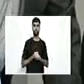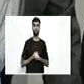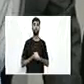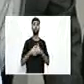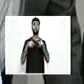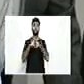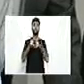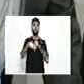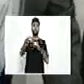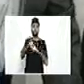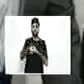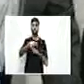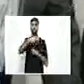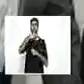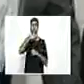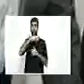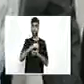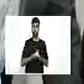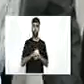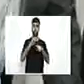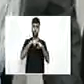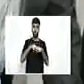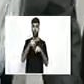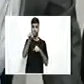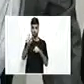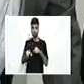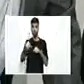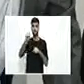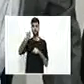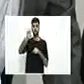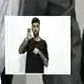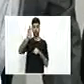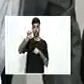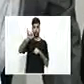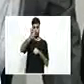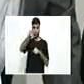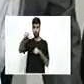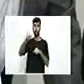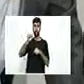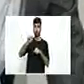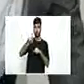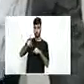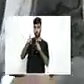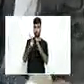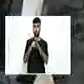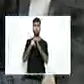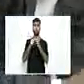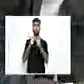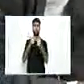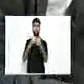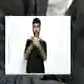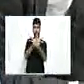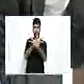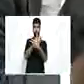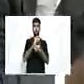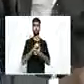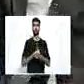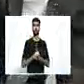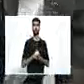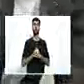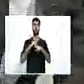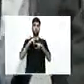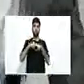além de seis netos o Senor Sebastião Sebastião era aposentado da Universidade Federal de Viçosa